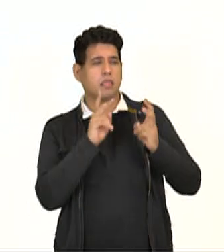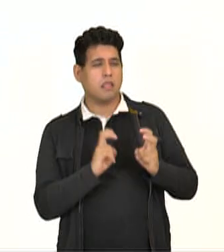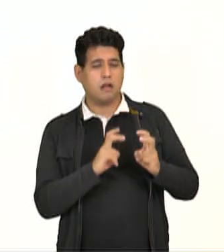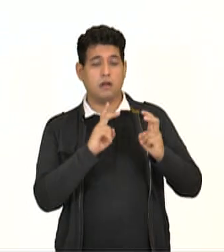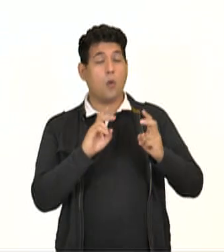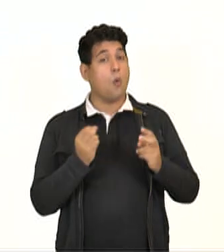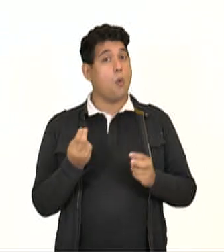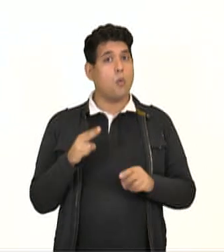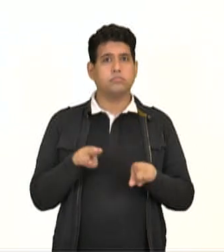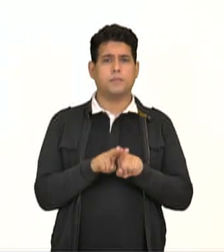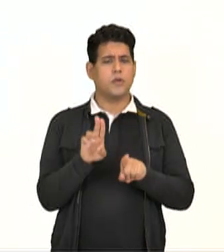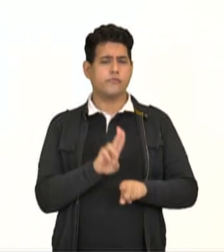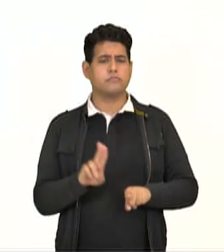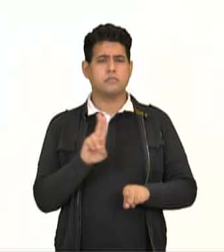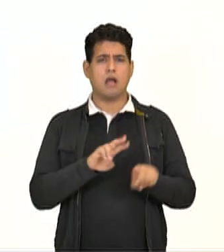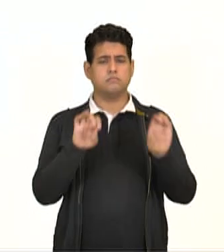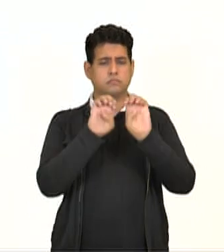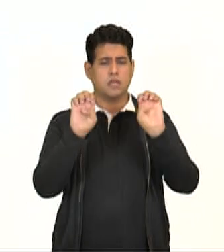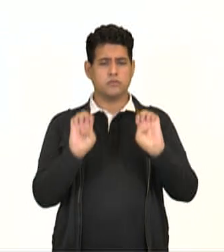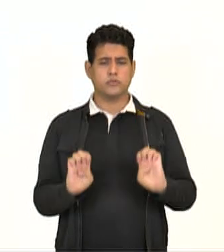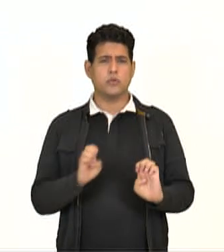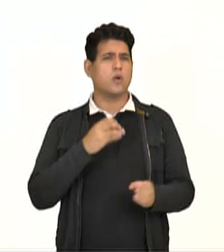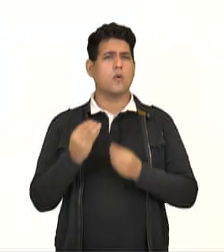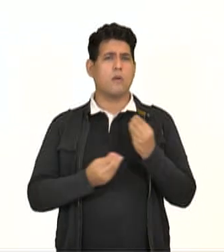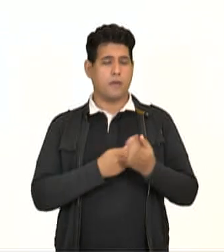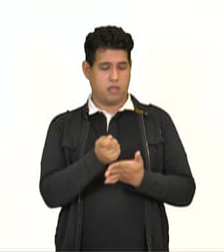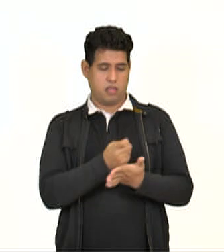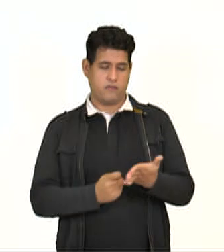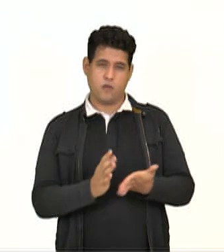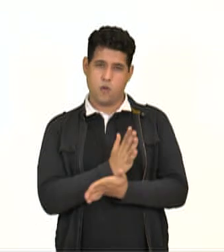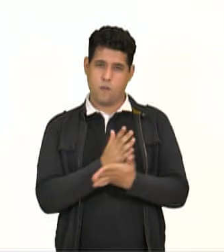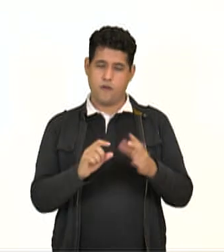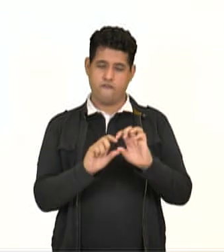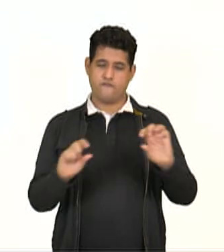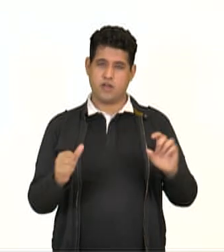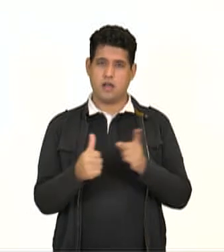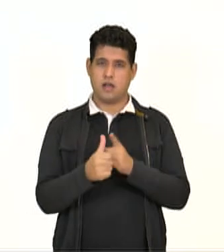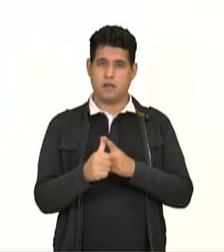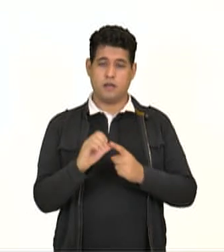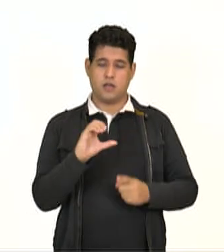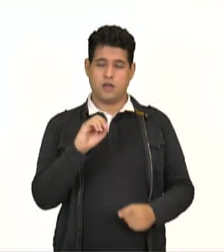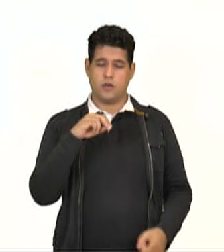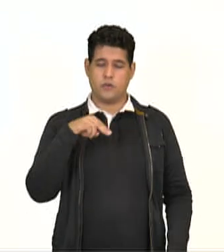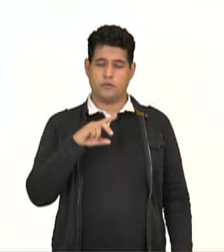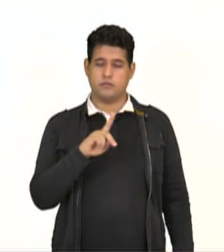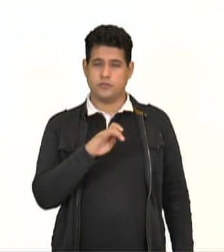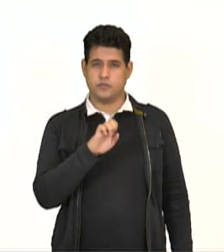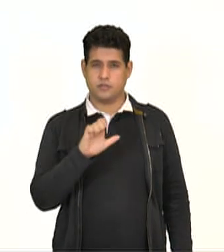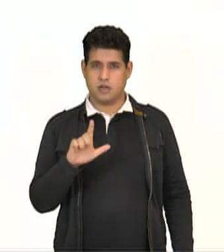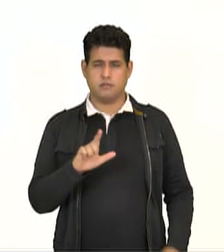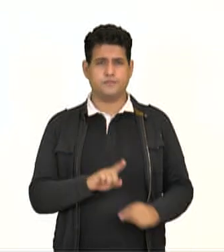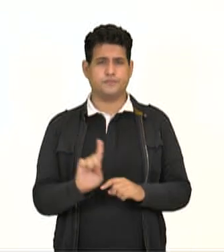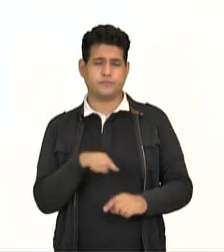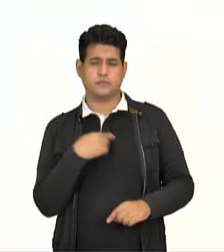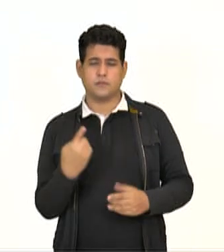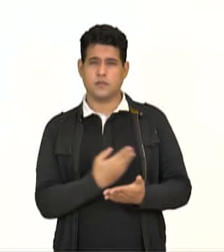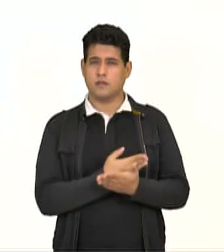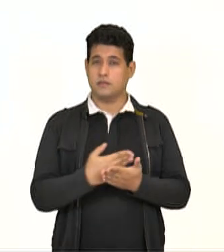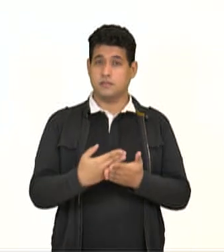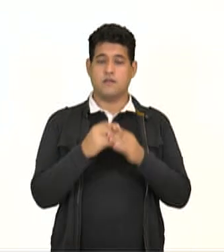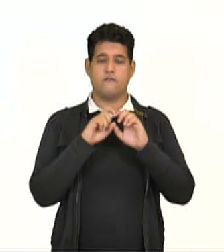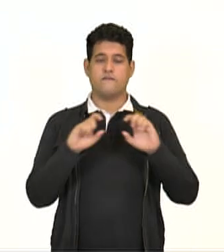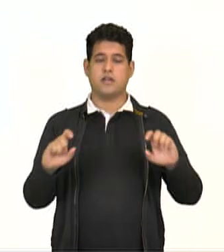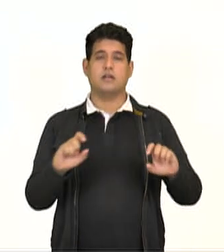ou você até pode usar essa estrutura quando você for escrever uma frase na primeira condicional. A gente começar a frase